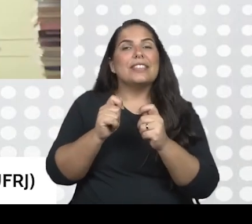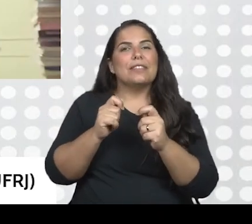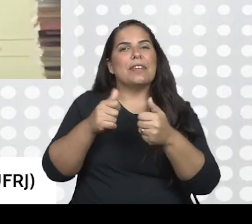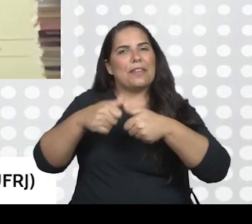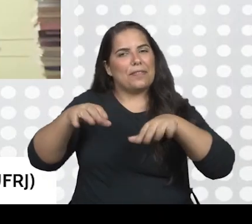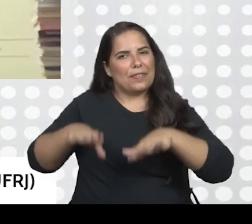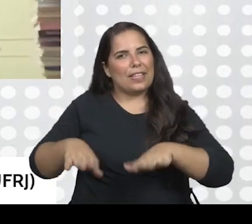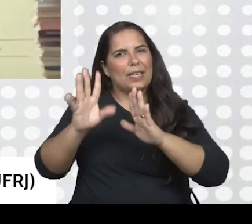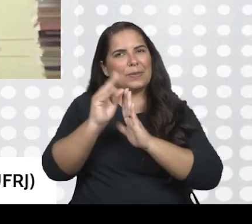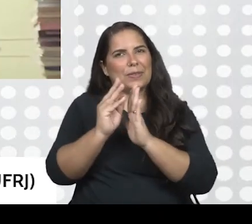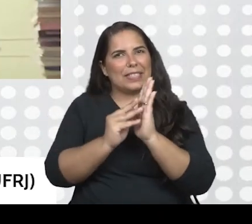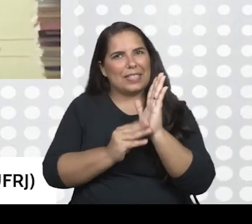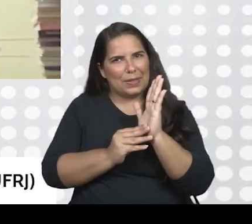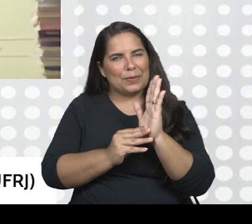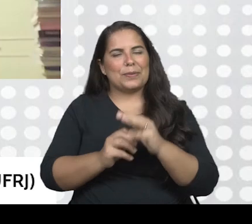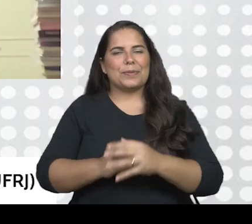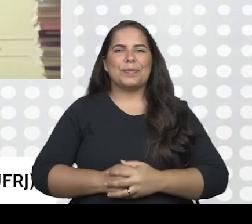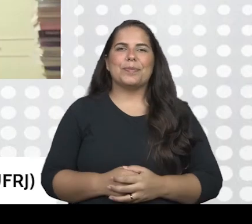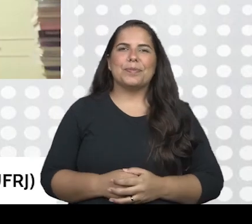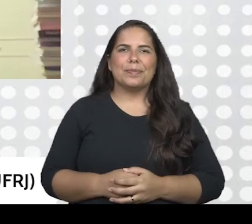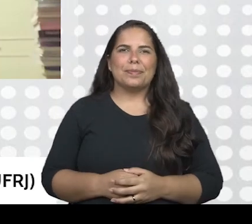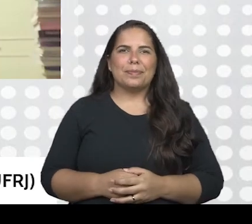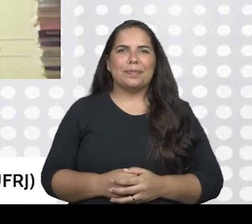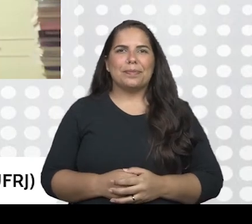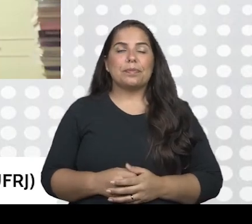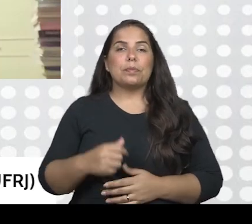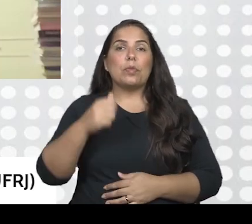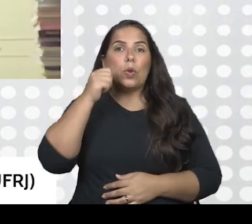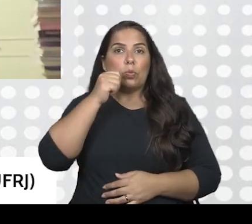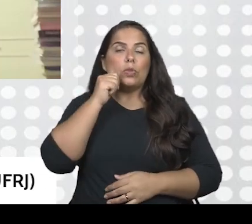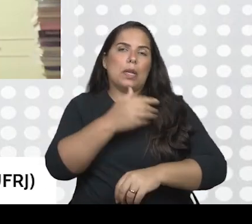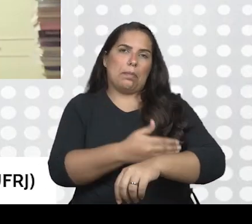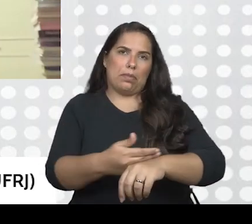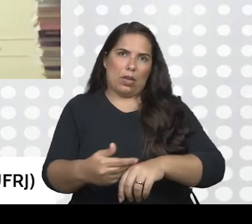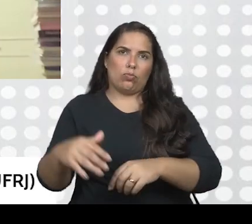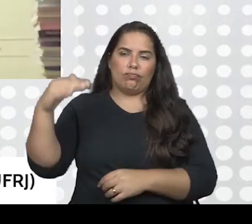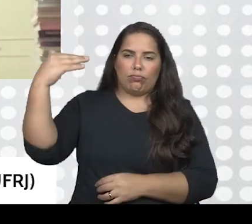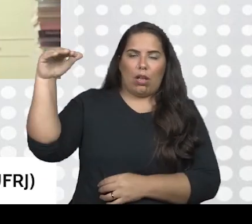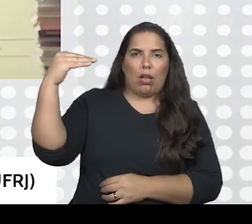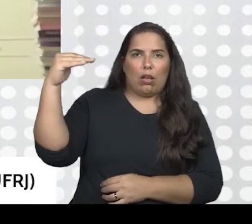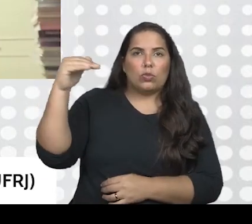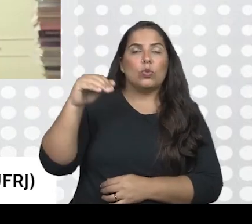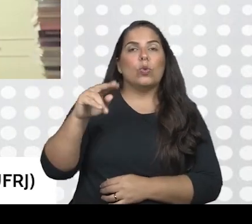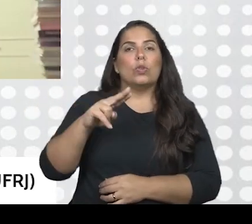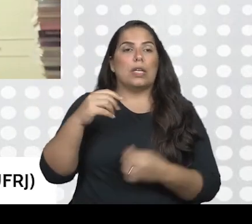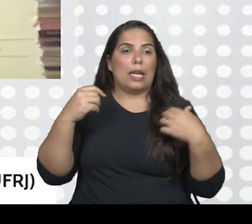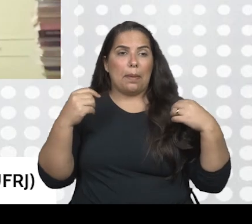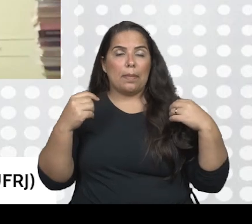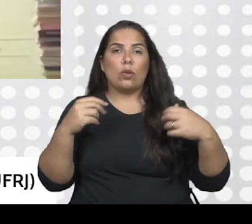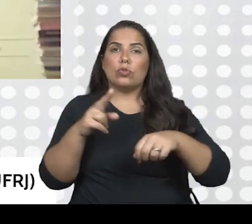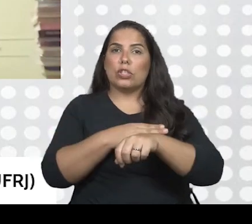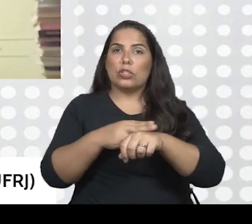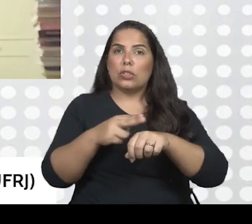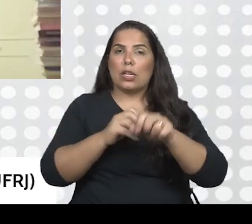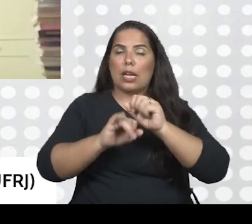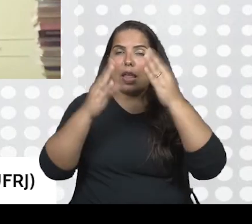no acervo do complexo. Eu sou uma mulher branca, de estatura baixa, tenho cabelos castanhos